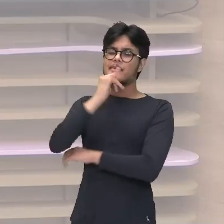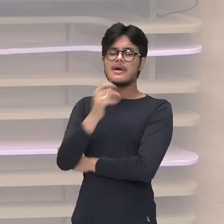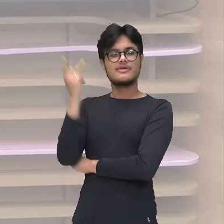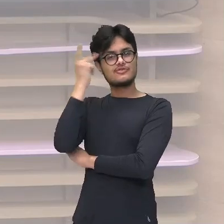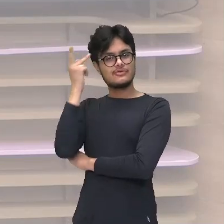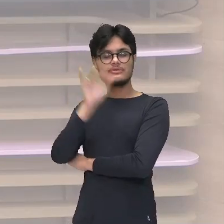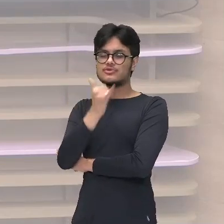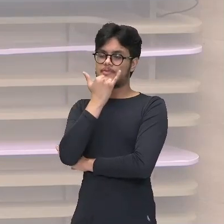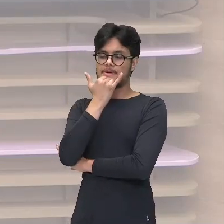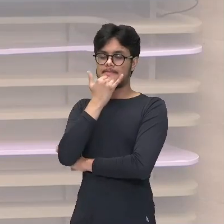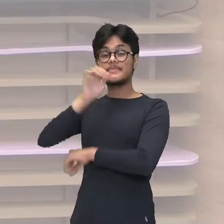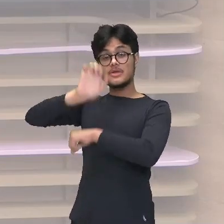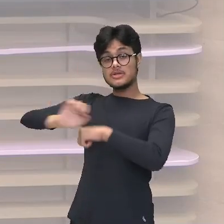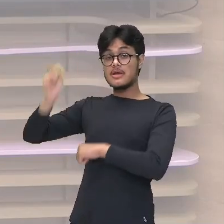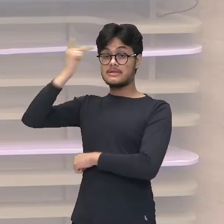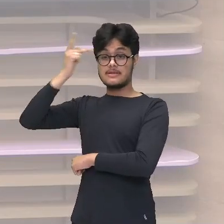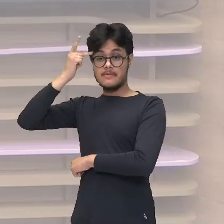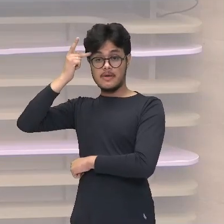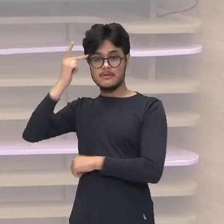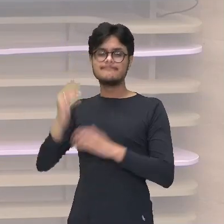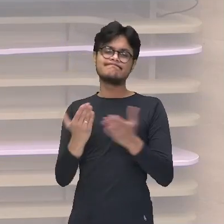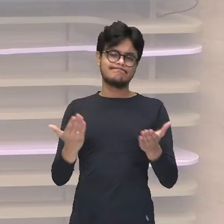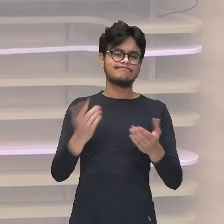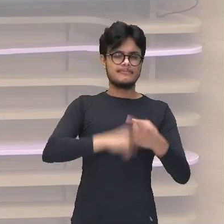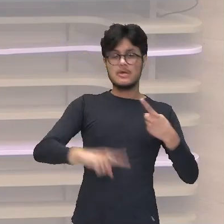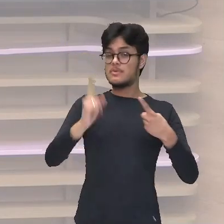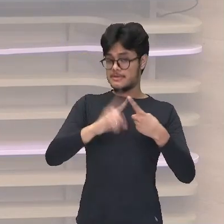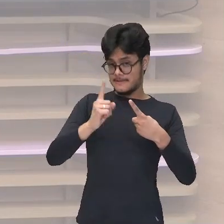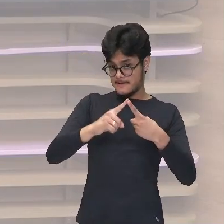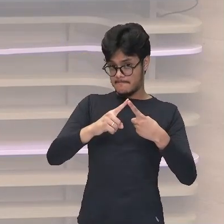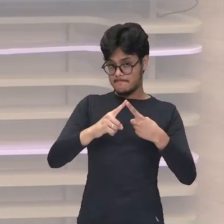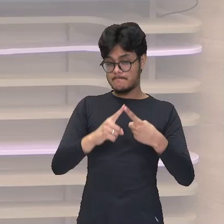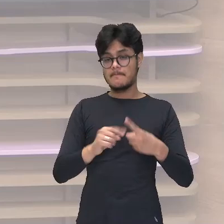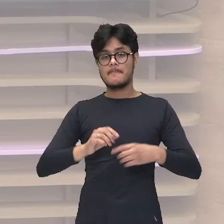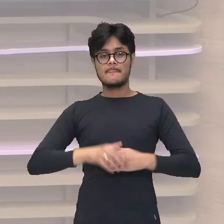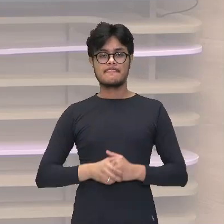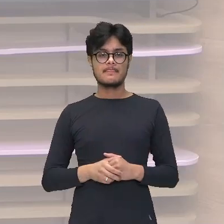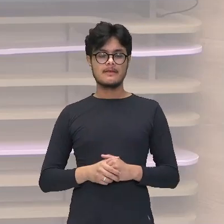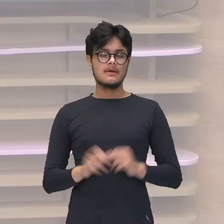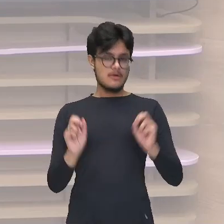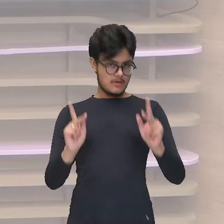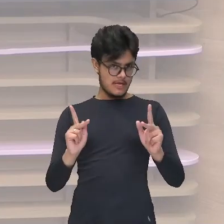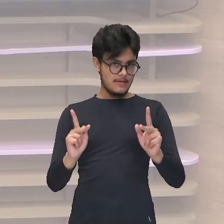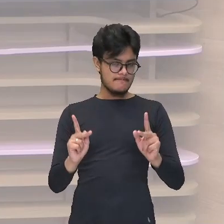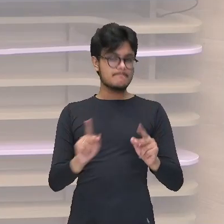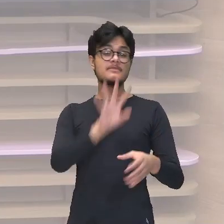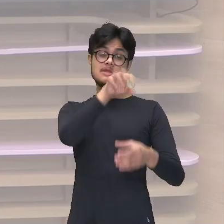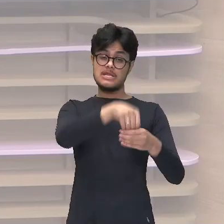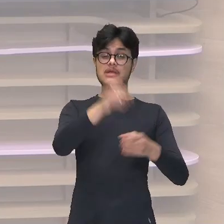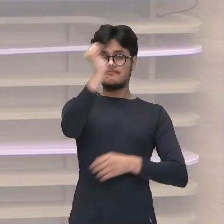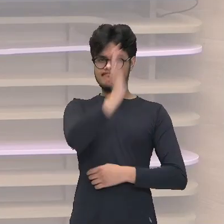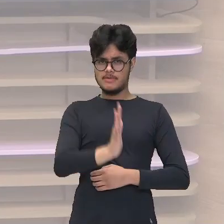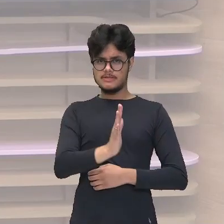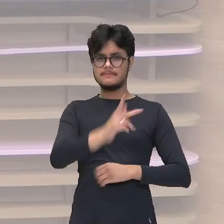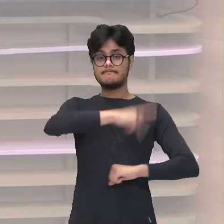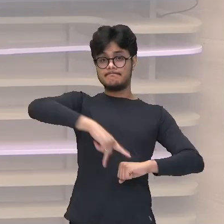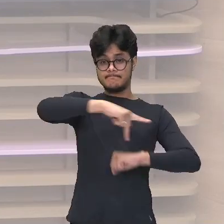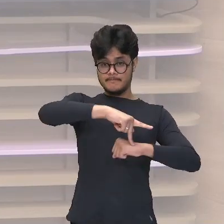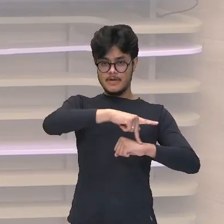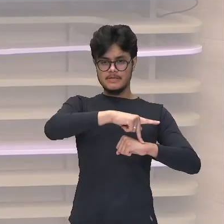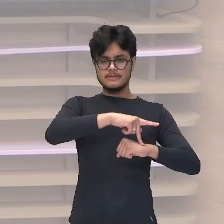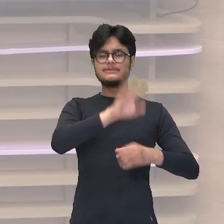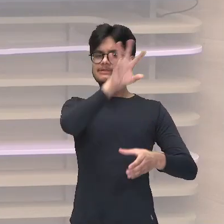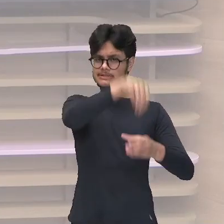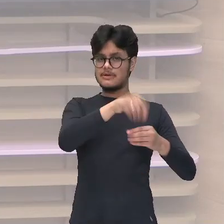Paulo. Então, eu vou denominar isso de uma migração interna, porque ela está ocorrendo dentro do país,